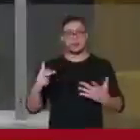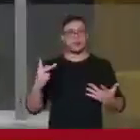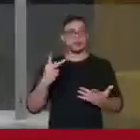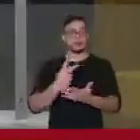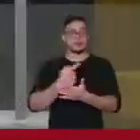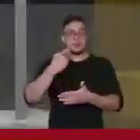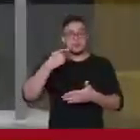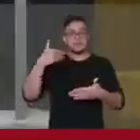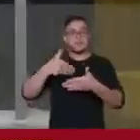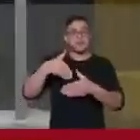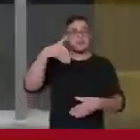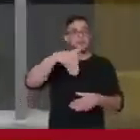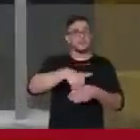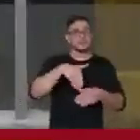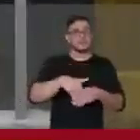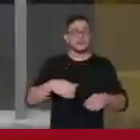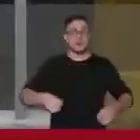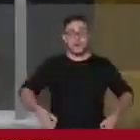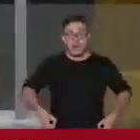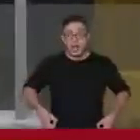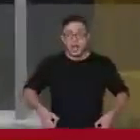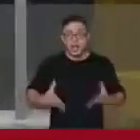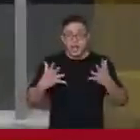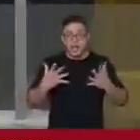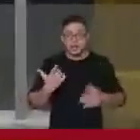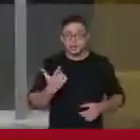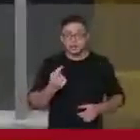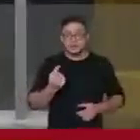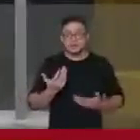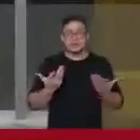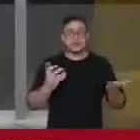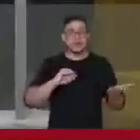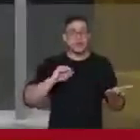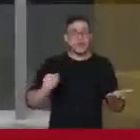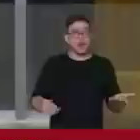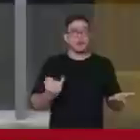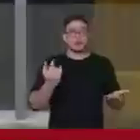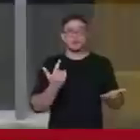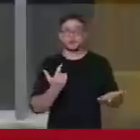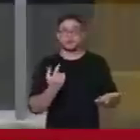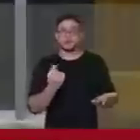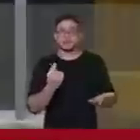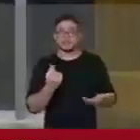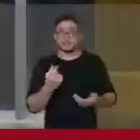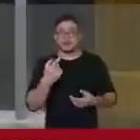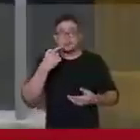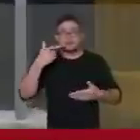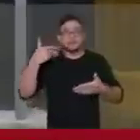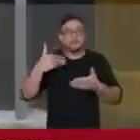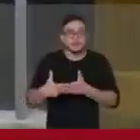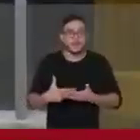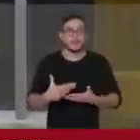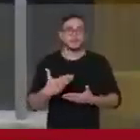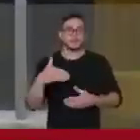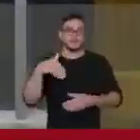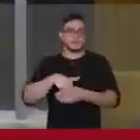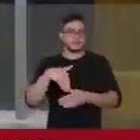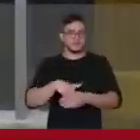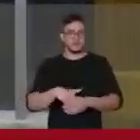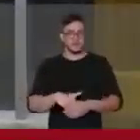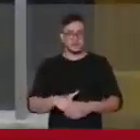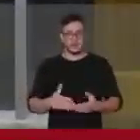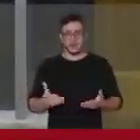inclusive utilizando de recursos aqui liberados repita Em Véspera de eleição e agora são contra